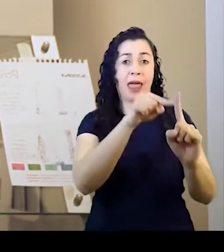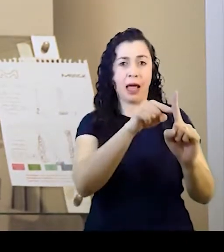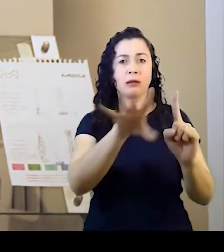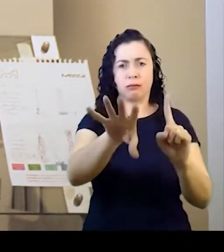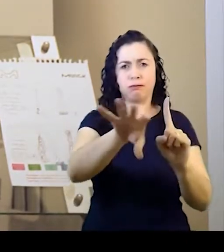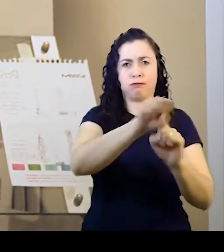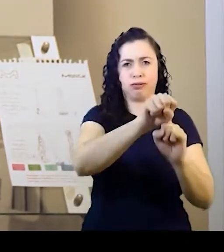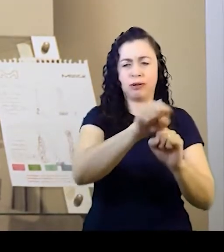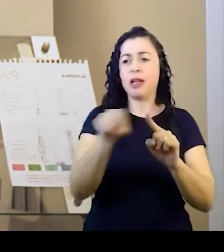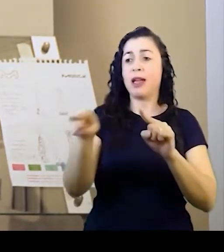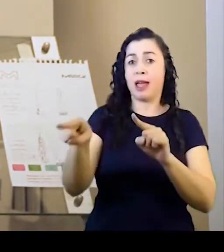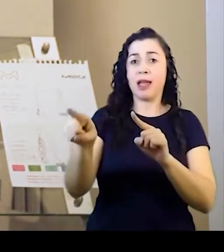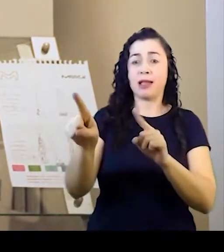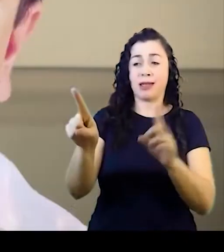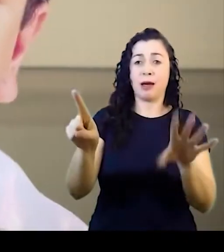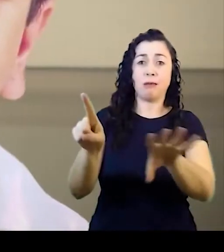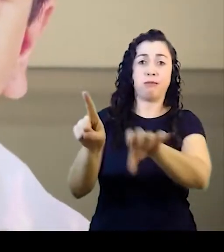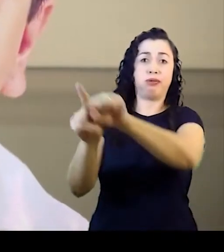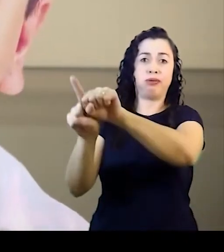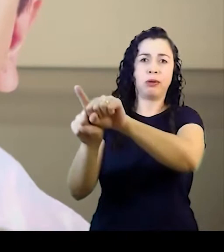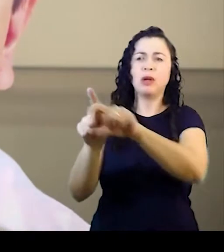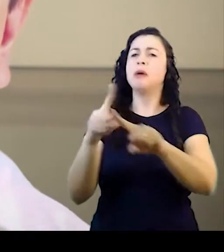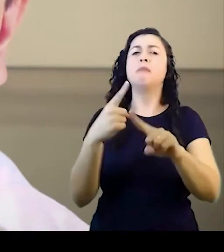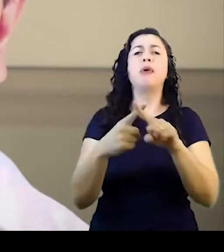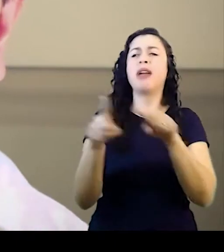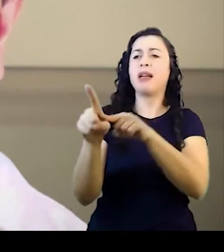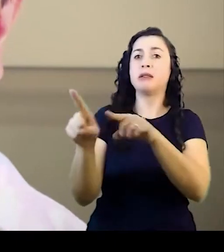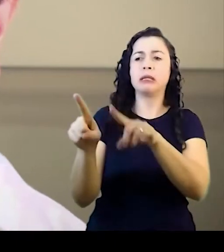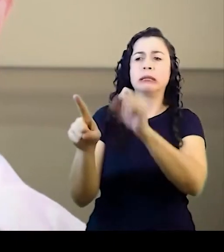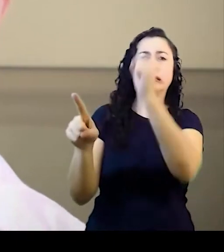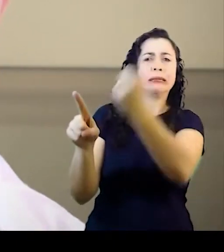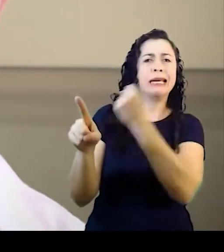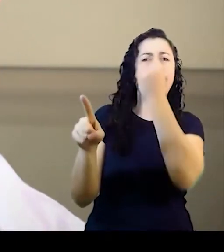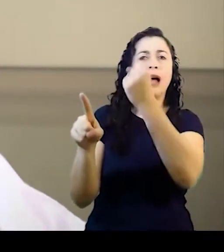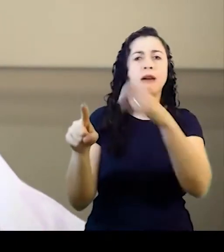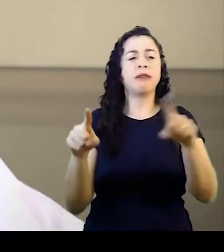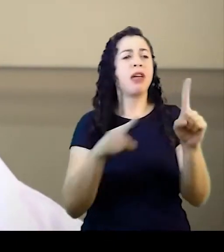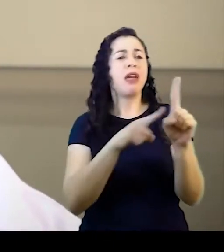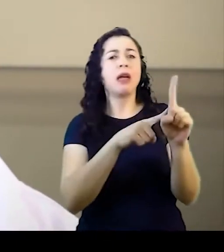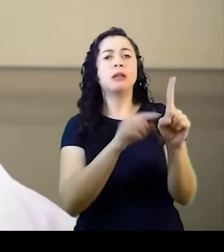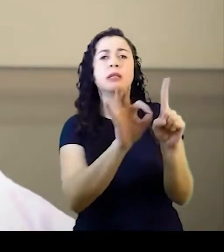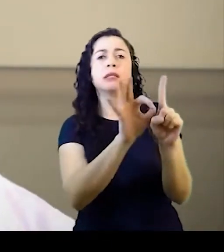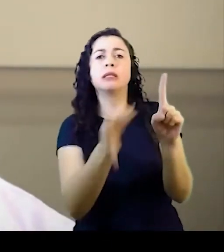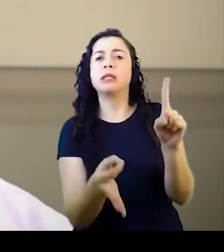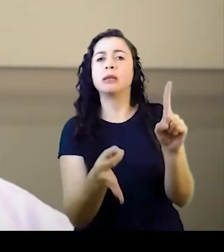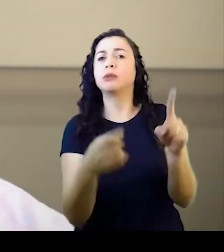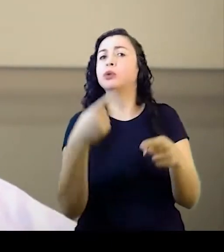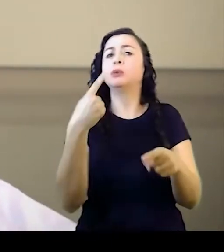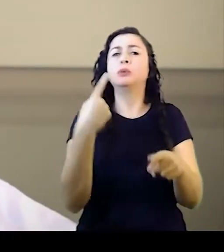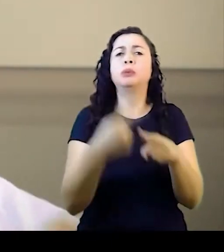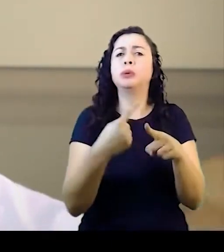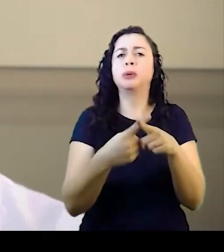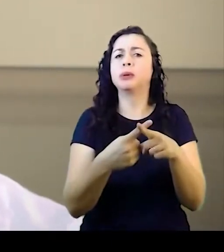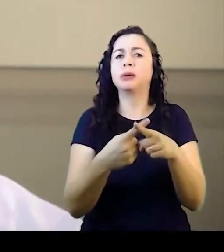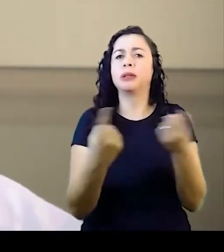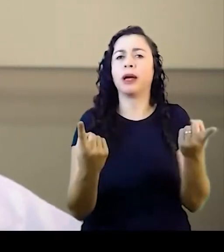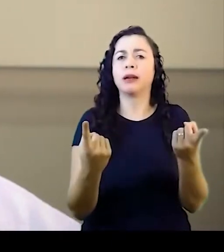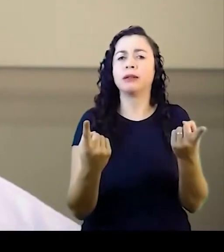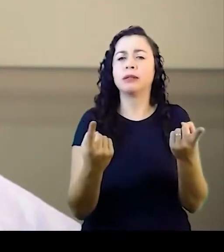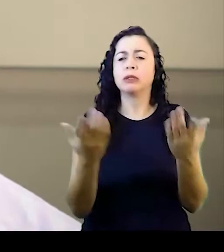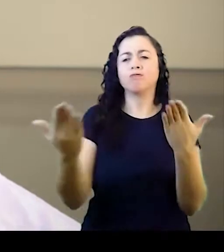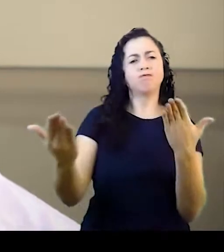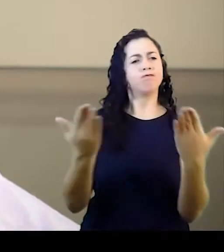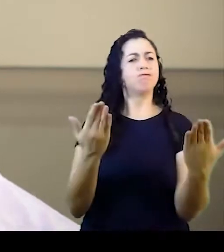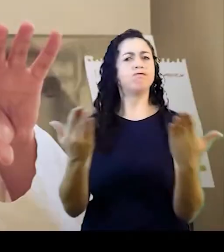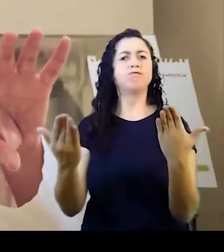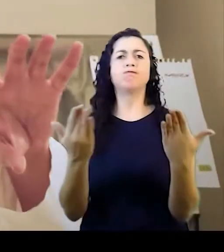diferente, que faz com que ela tenha uma doença grave em decorrência de infecção por um mesmo vírus do que uma outra pessoa que vai ter